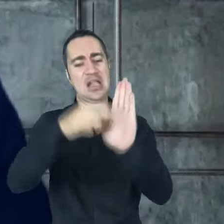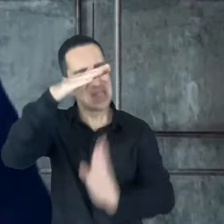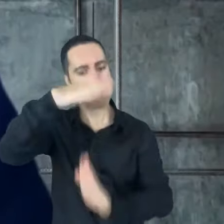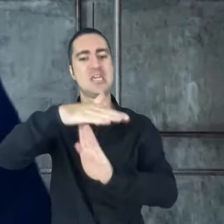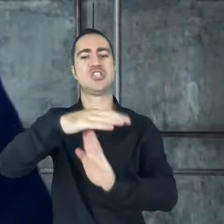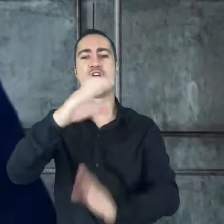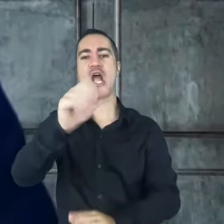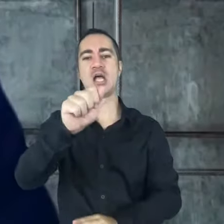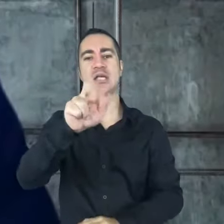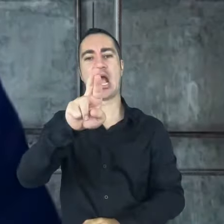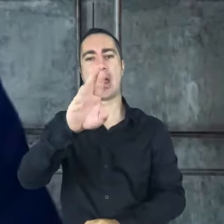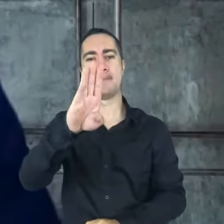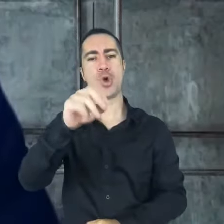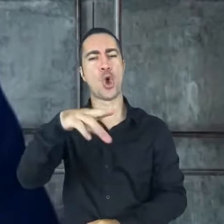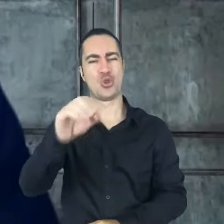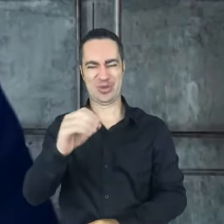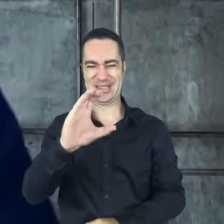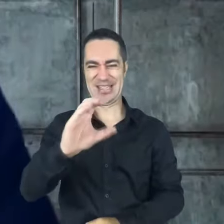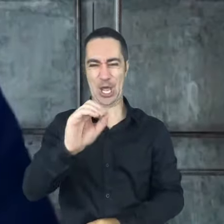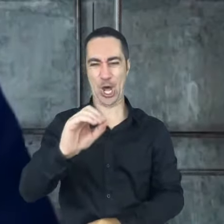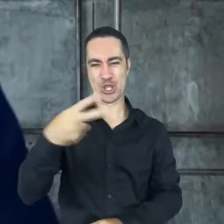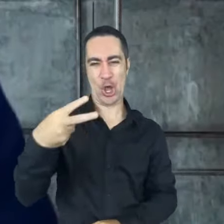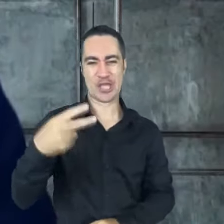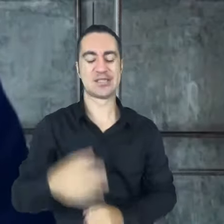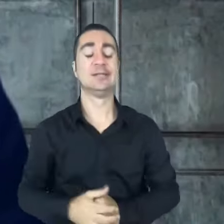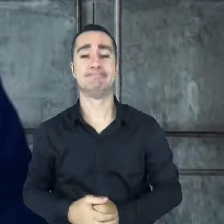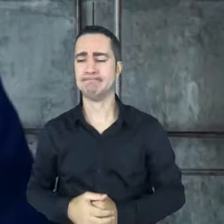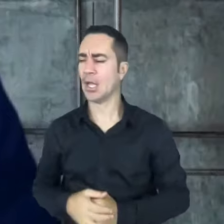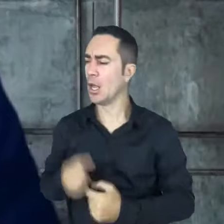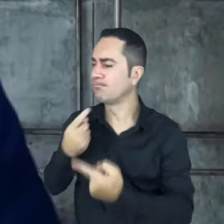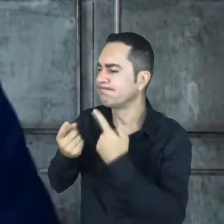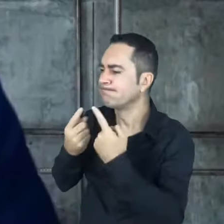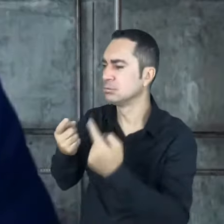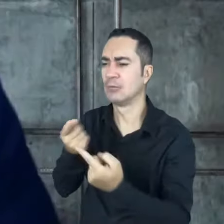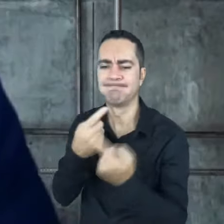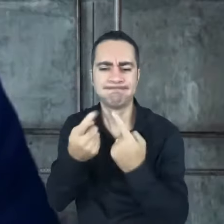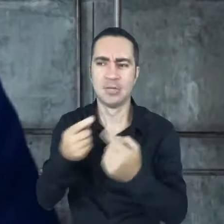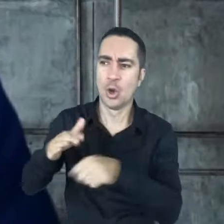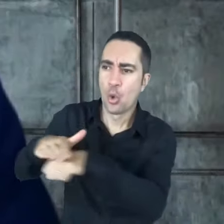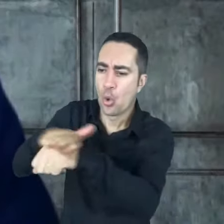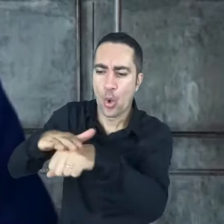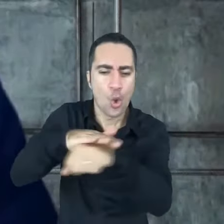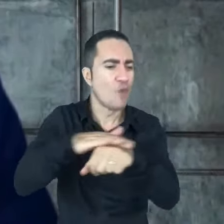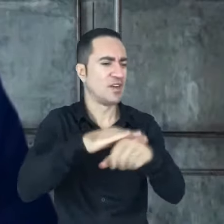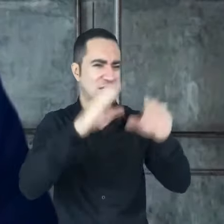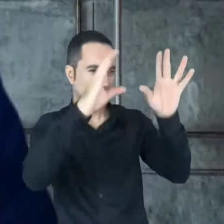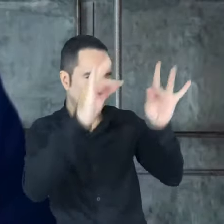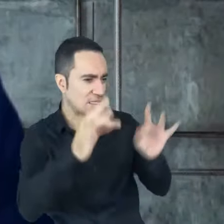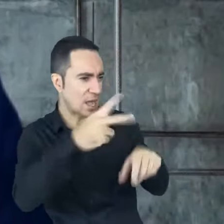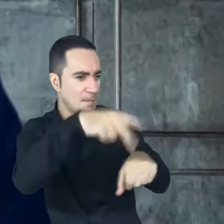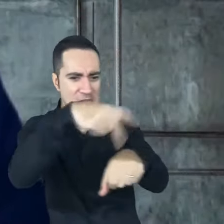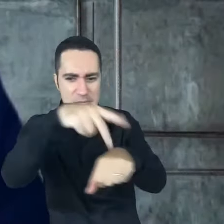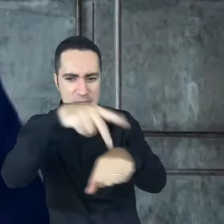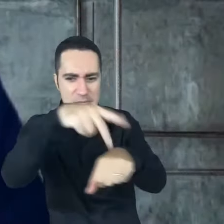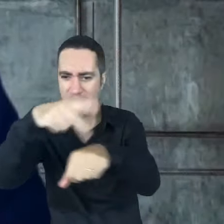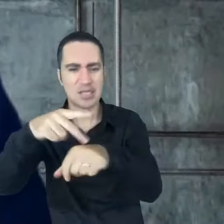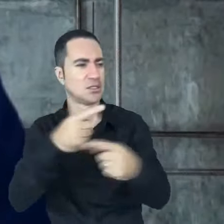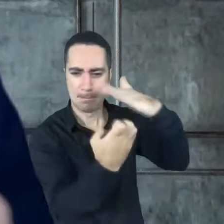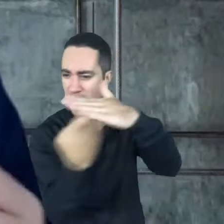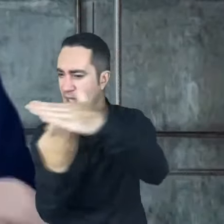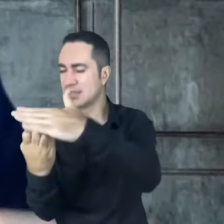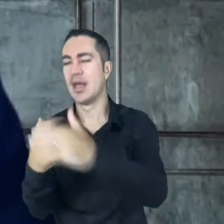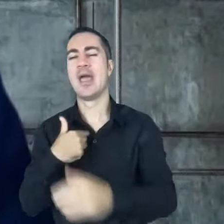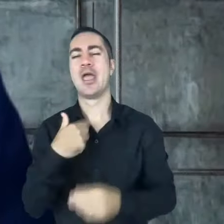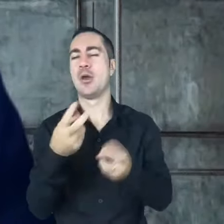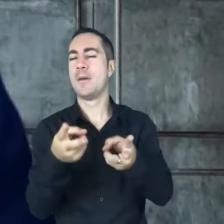porque conversando com muitos líderes, eu vejo que muitas vezes se pensa no mercado de carbono como a